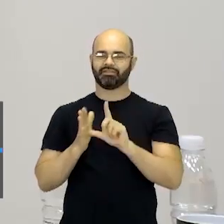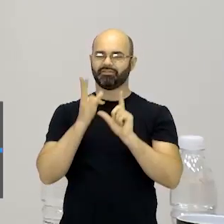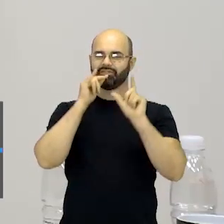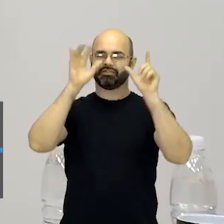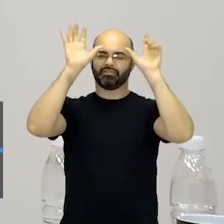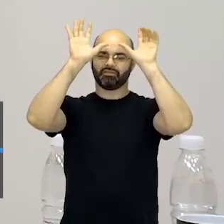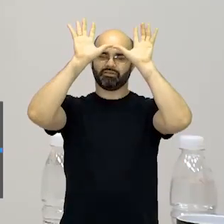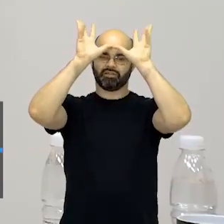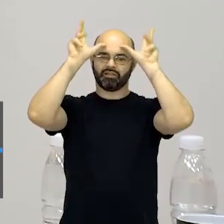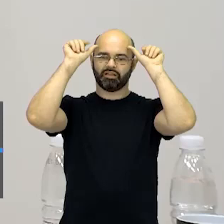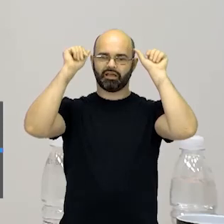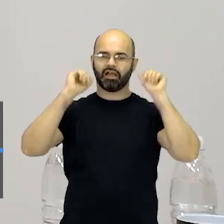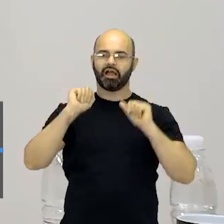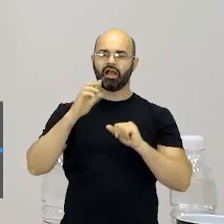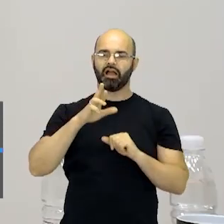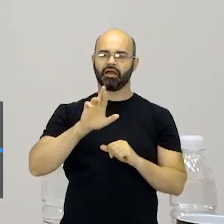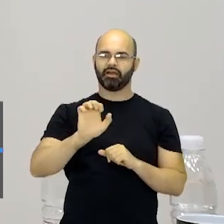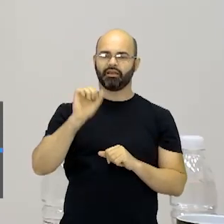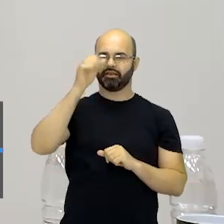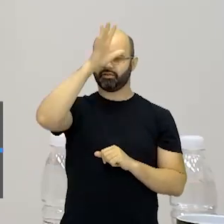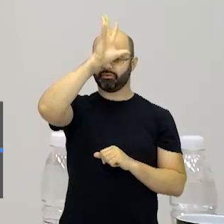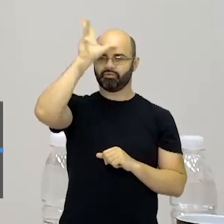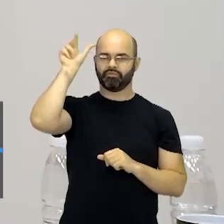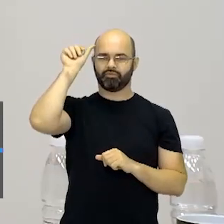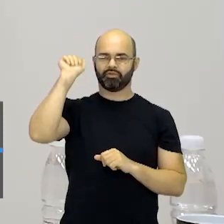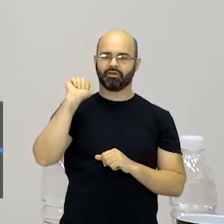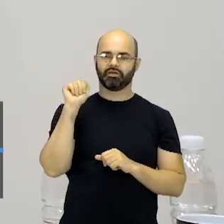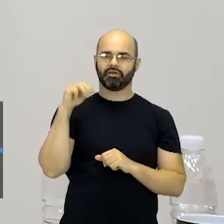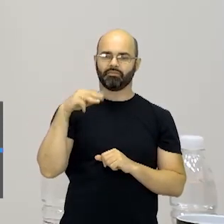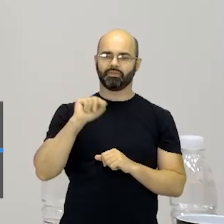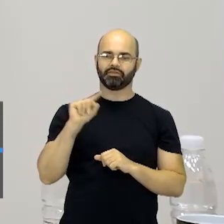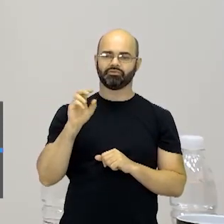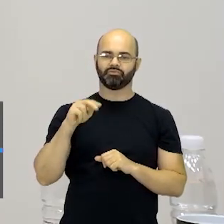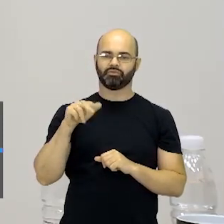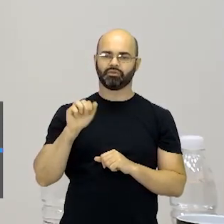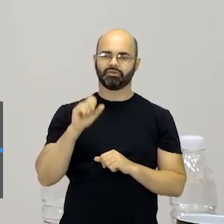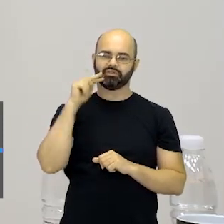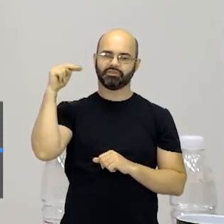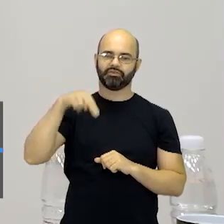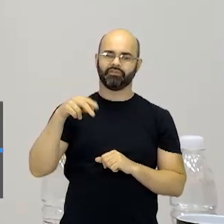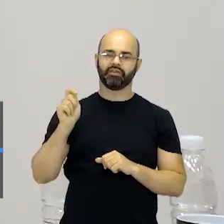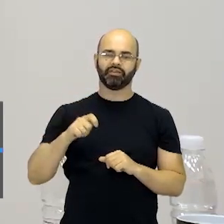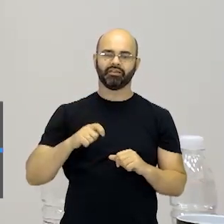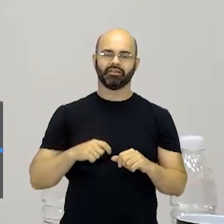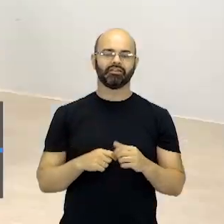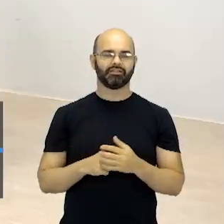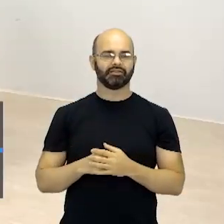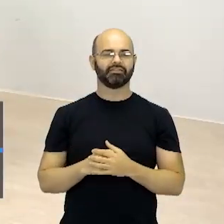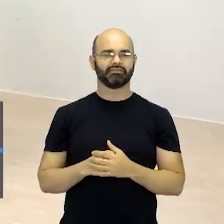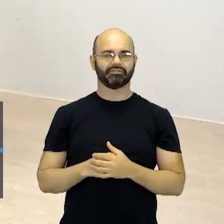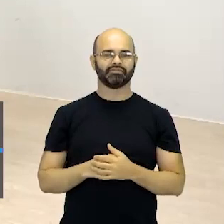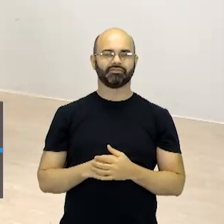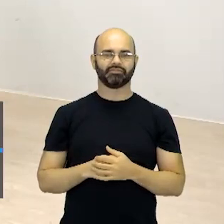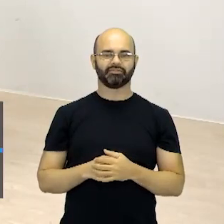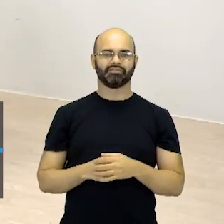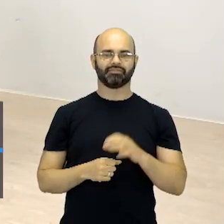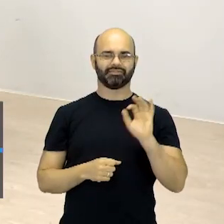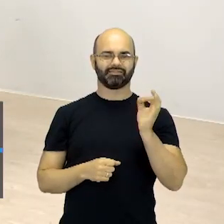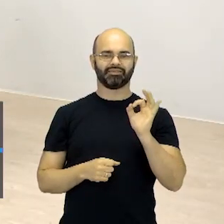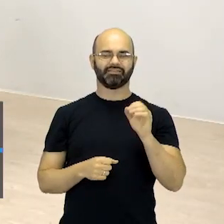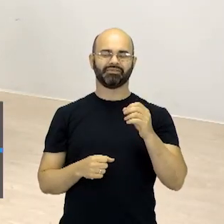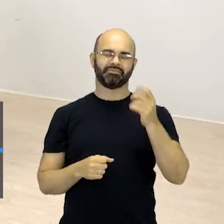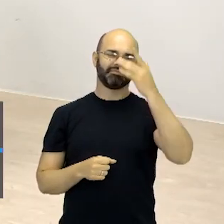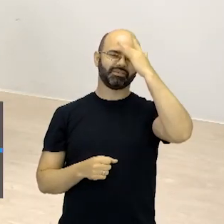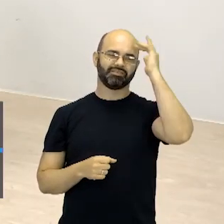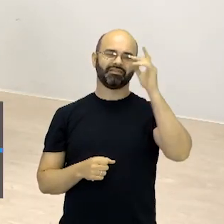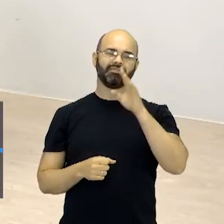na Amazonas, temos assim partes enormes, né? E é interessante, são formas geográficas. Aí, já tem muita lenda, né?